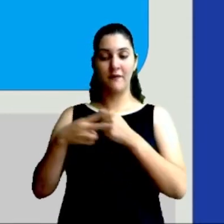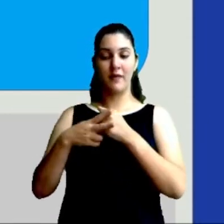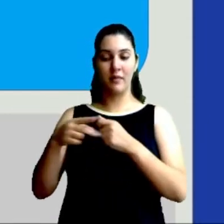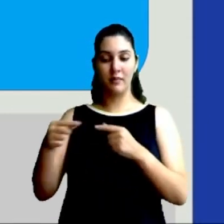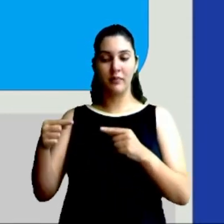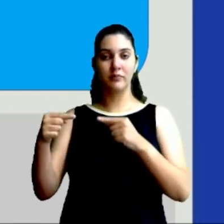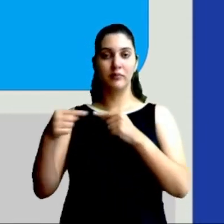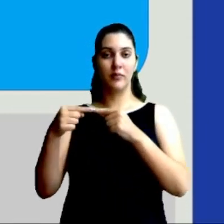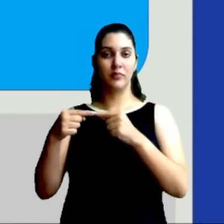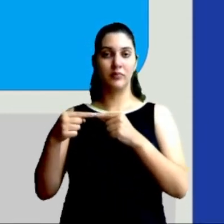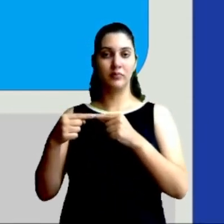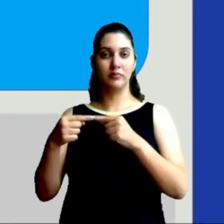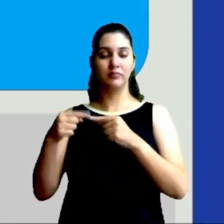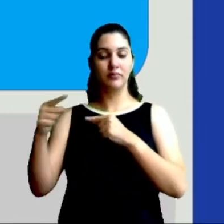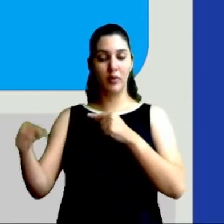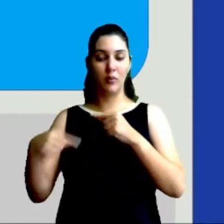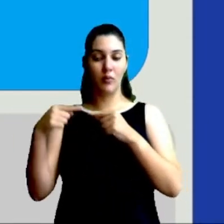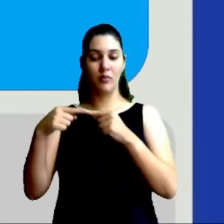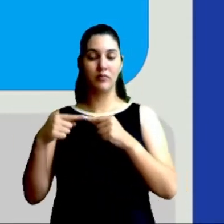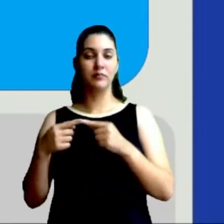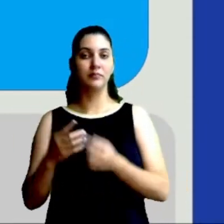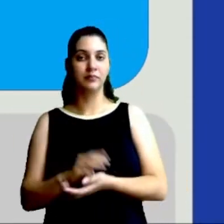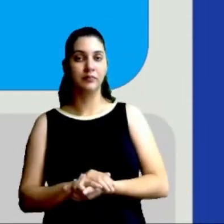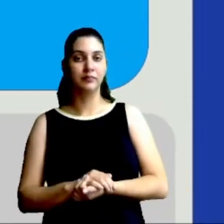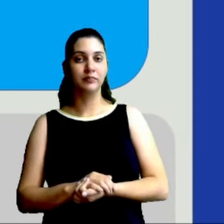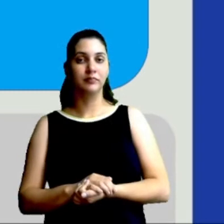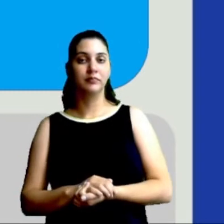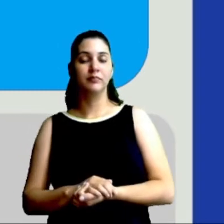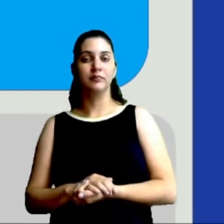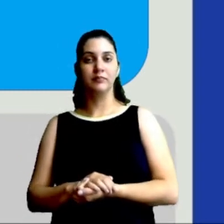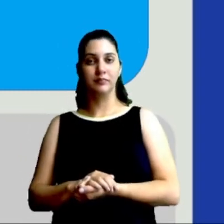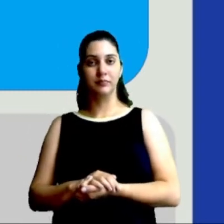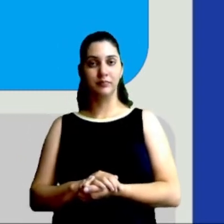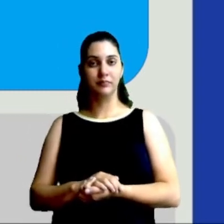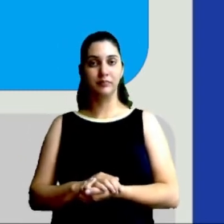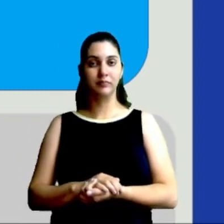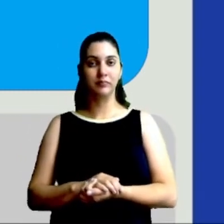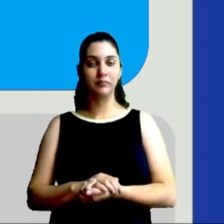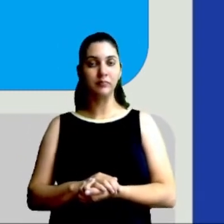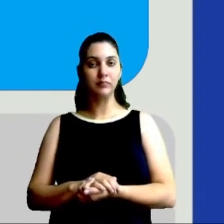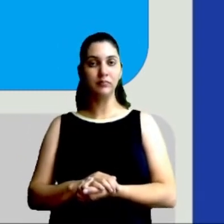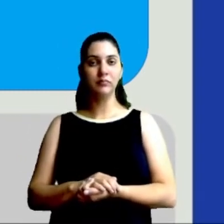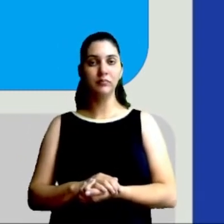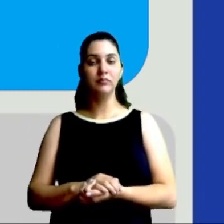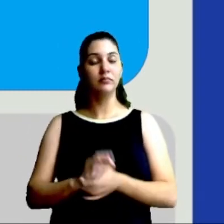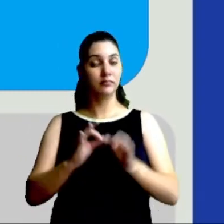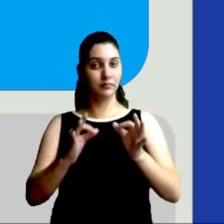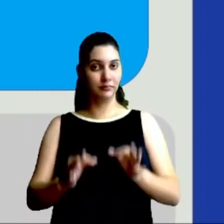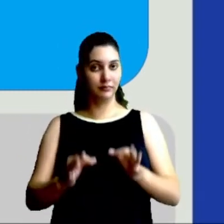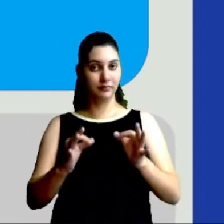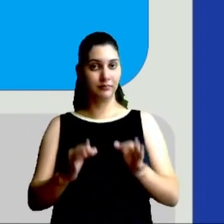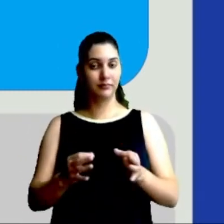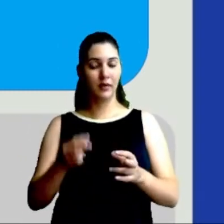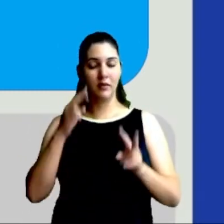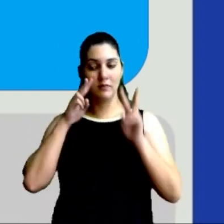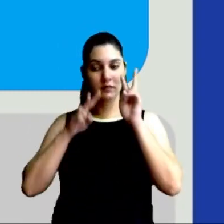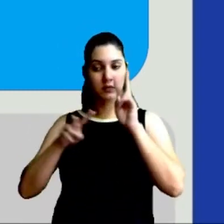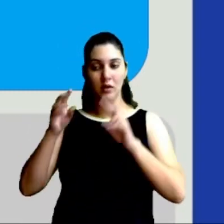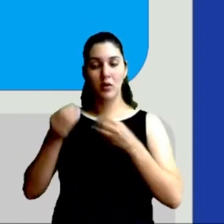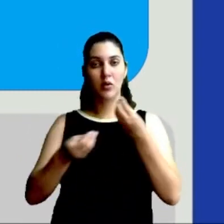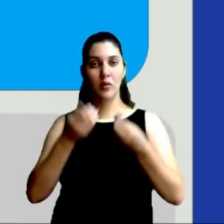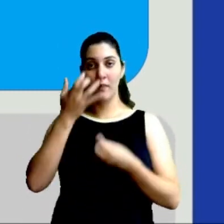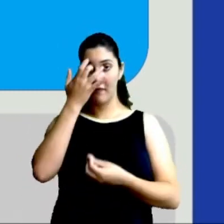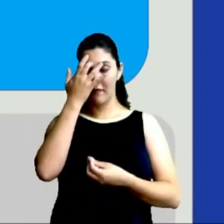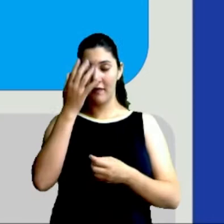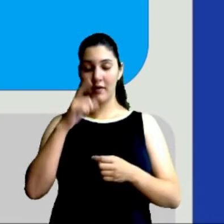O objeto seria o restante da tua frase. Don't open the door, please. Certo? Tá vendo como é fácil a